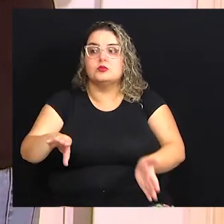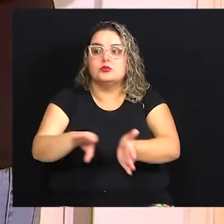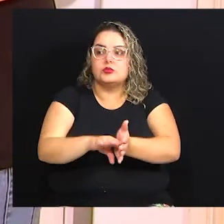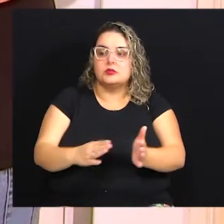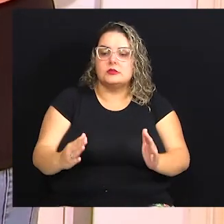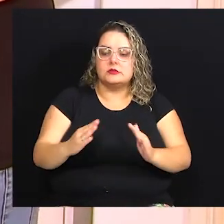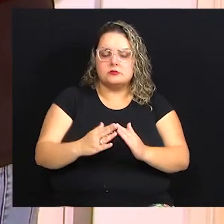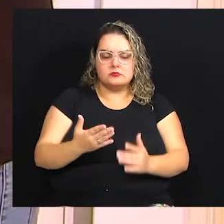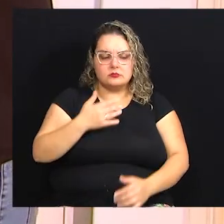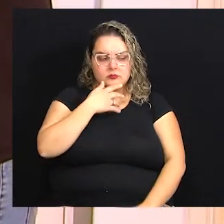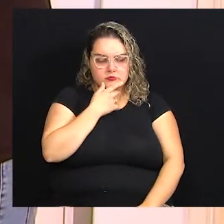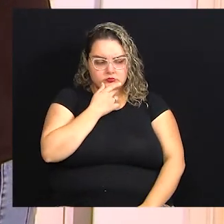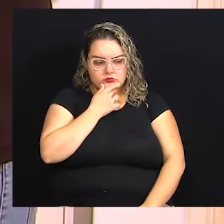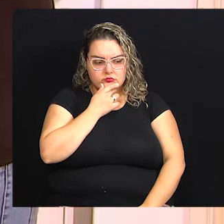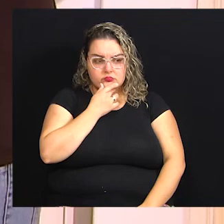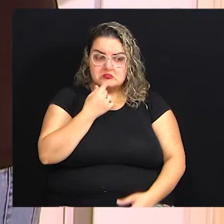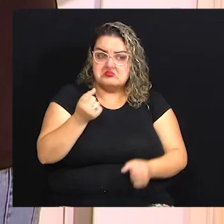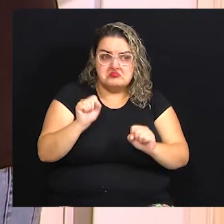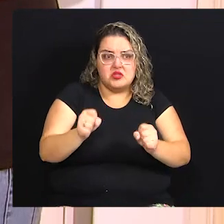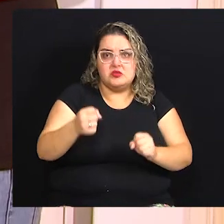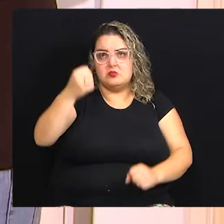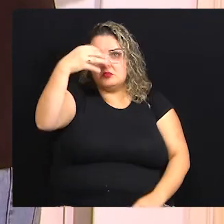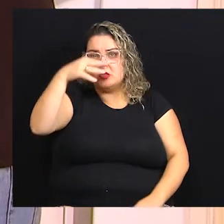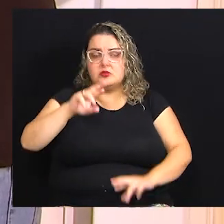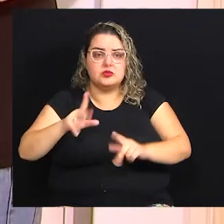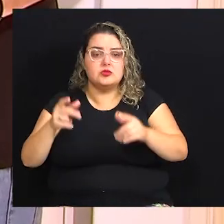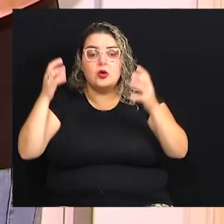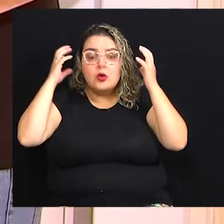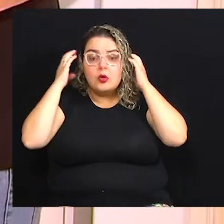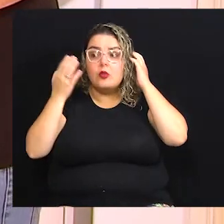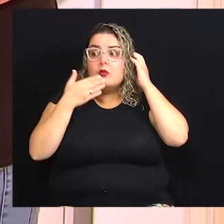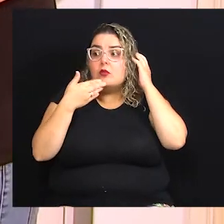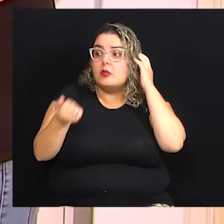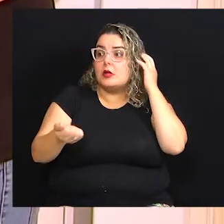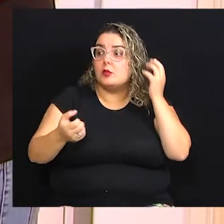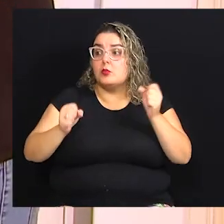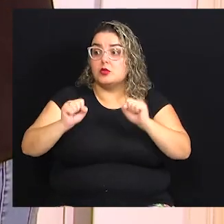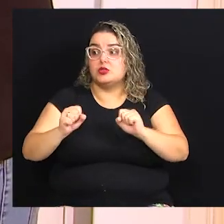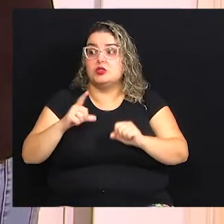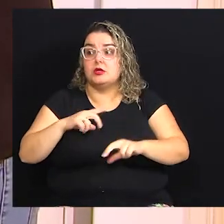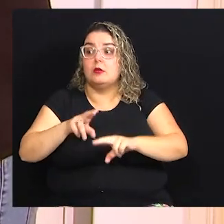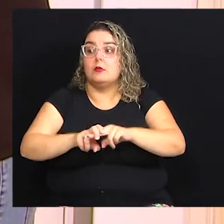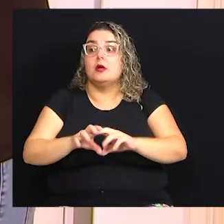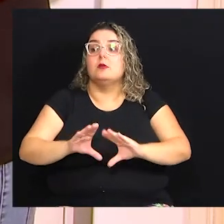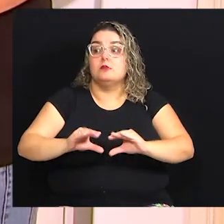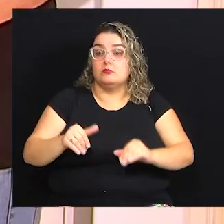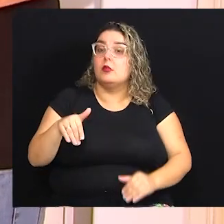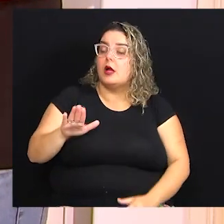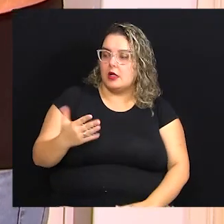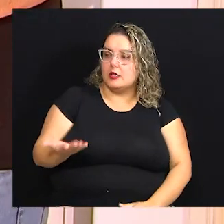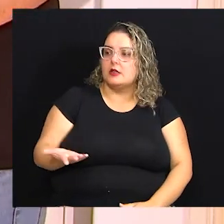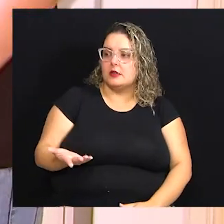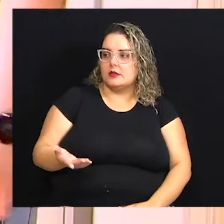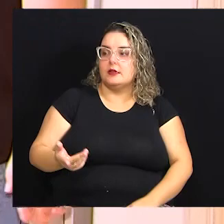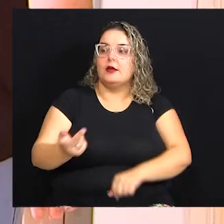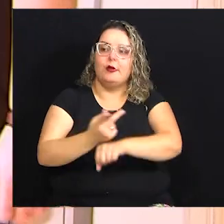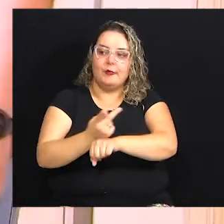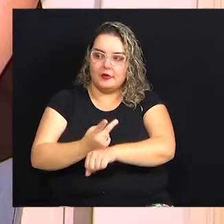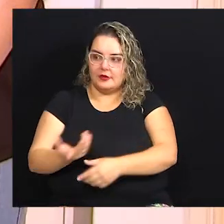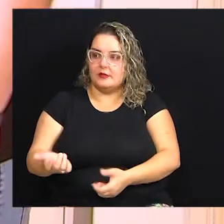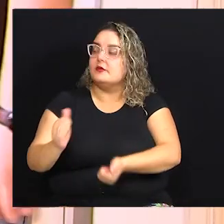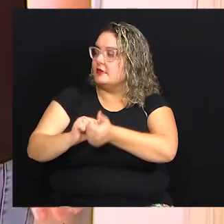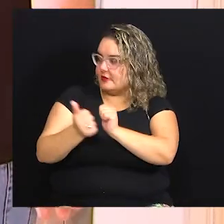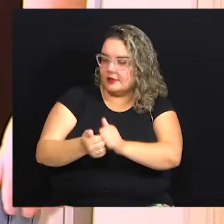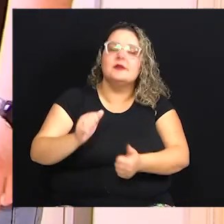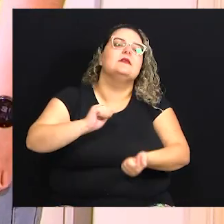começa a sentir falta, fala, pô, podia ter, sei lá, uma luz diferente, um fone de ouvido melhor, podia ter uma cadeira mais confortável, e aí a gente tem que correr atrás. E